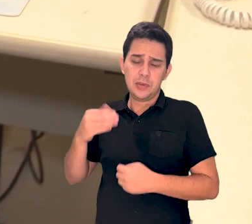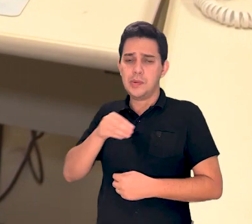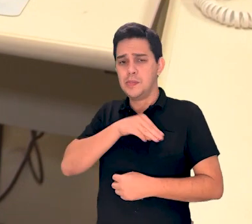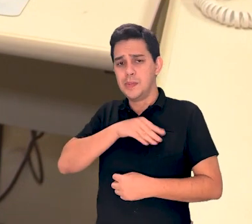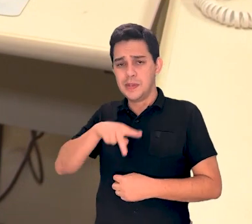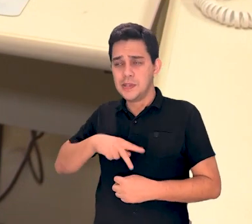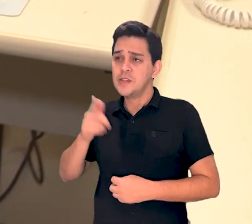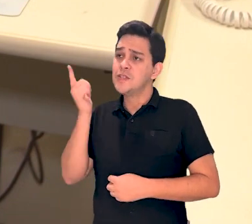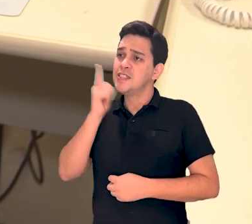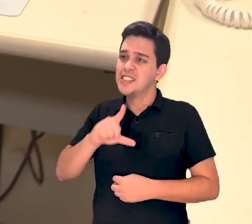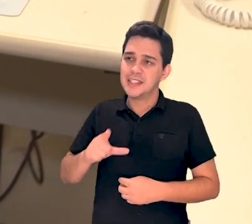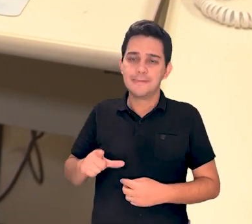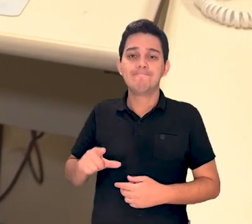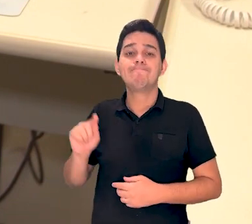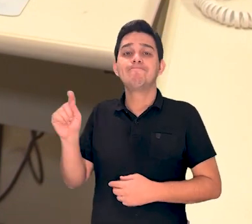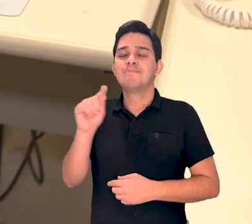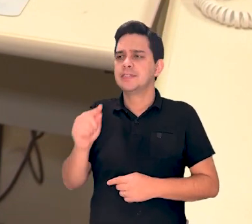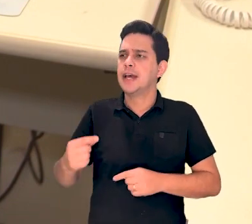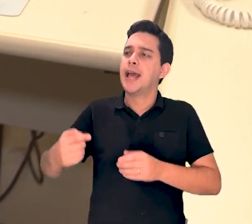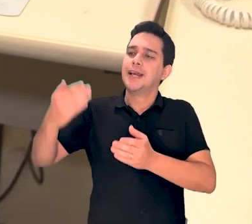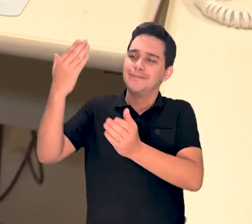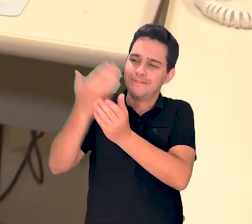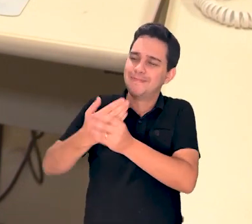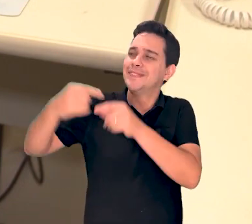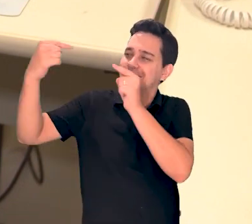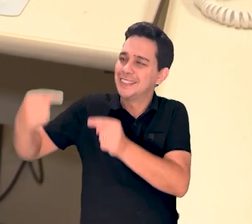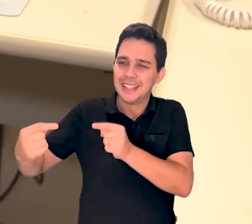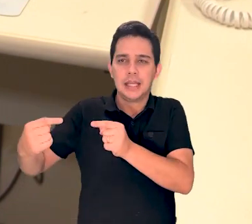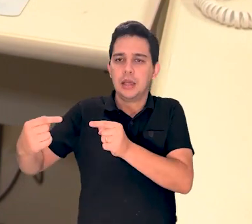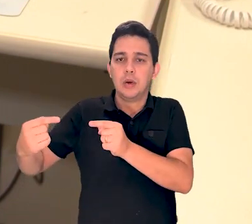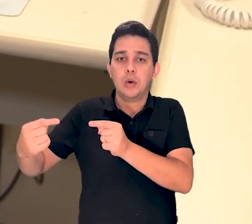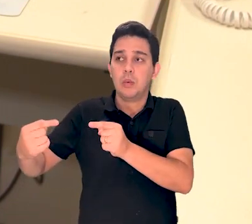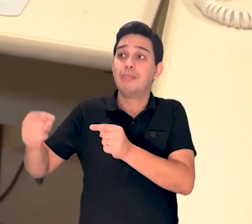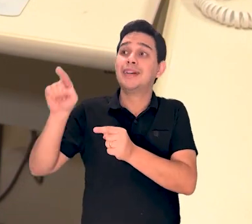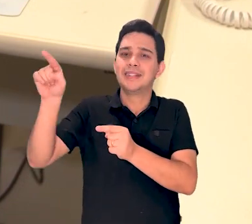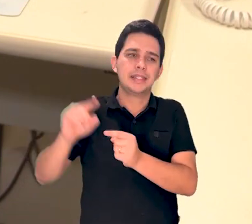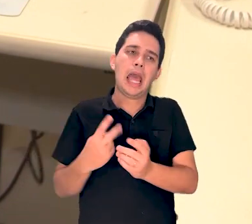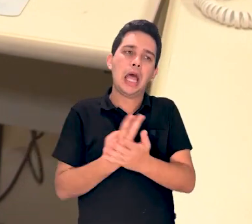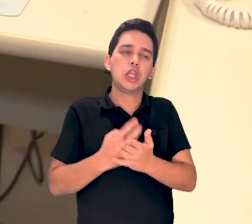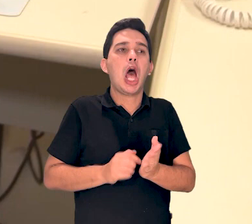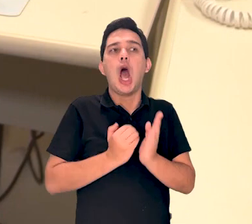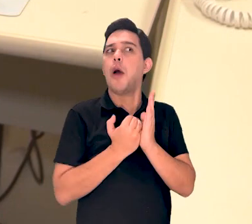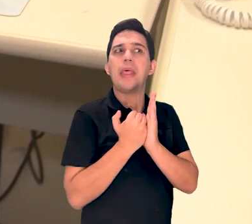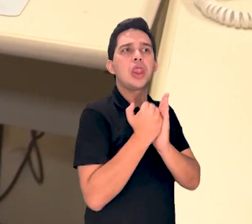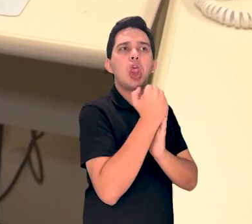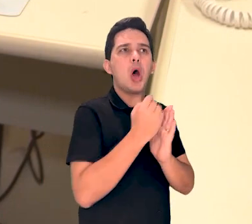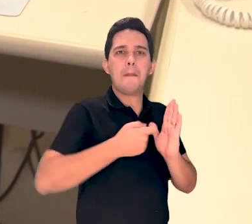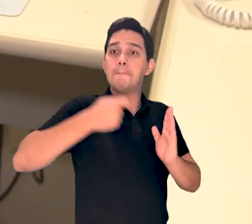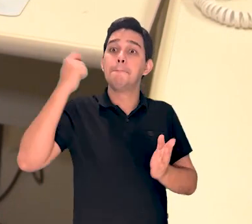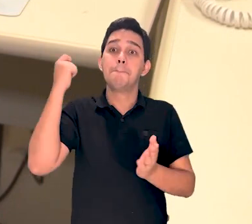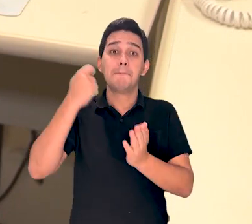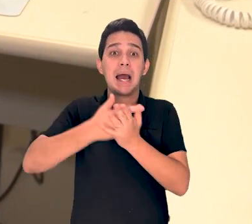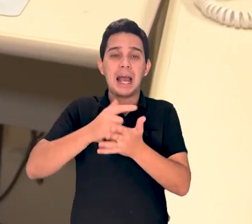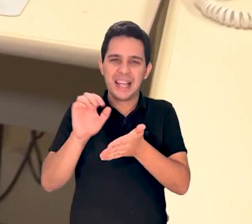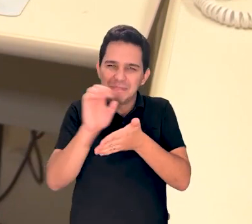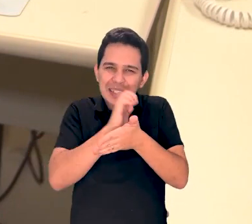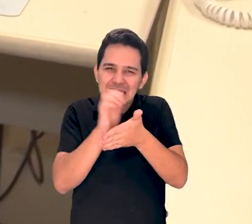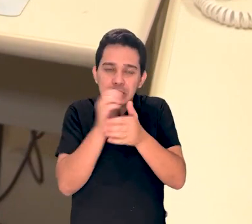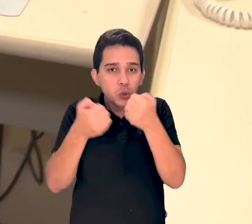Público conseguir derrubar reajustes indevidos da passagem que tinha toda uma